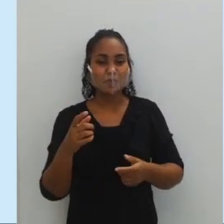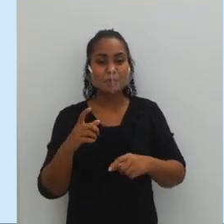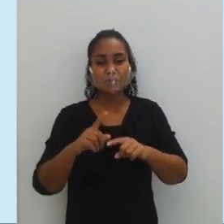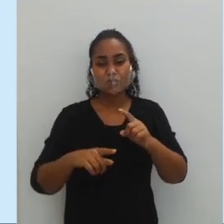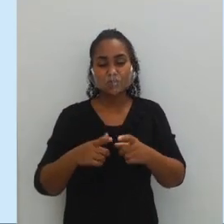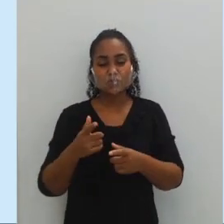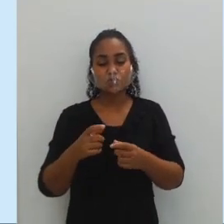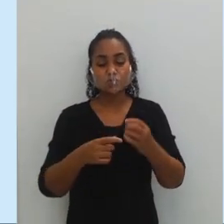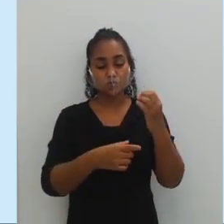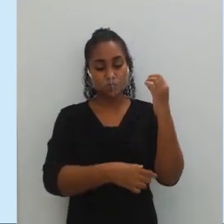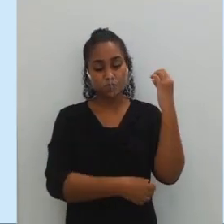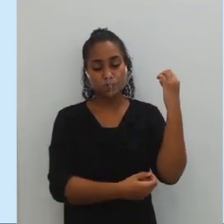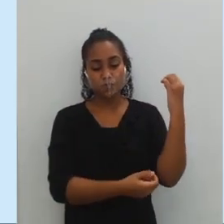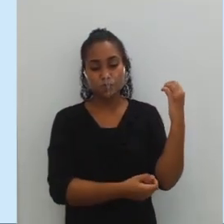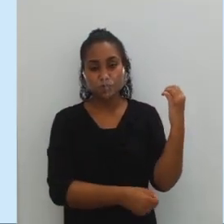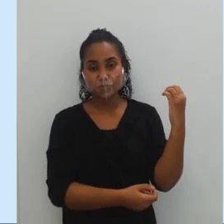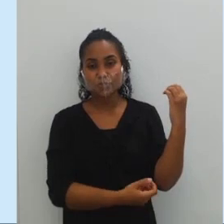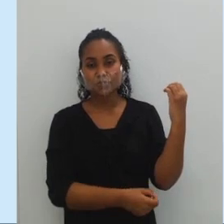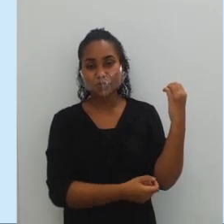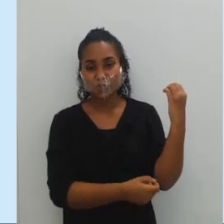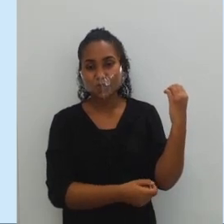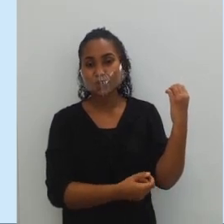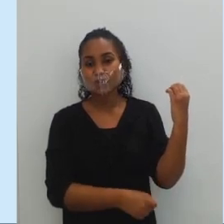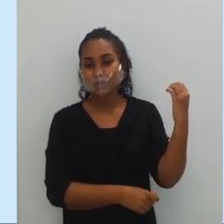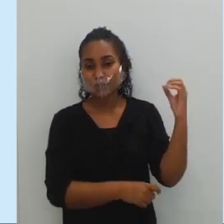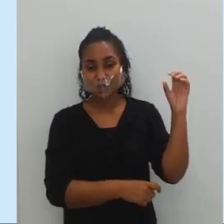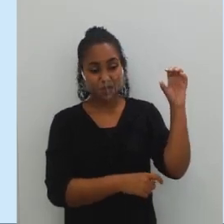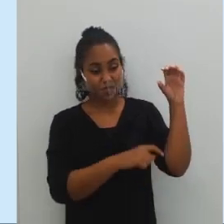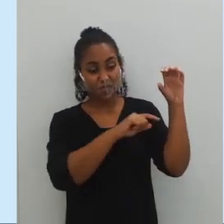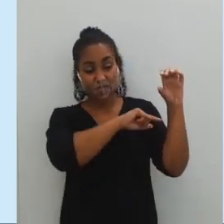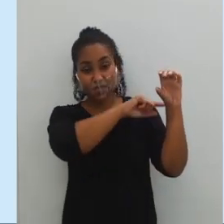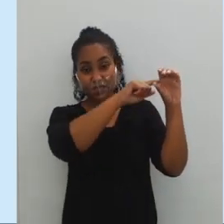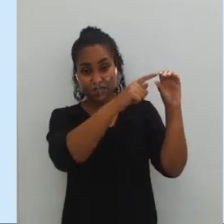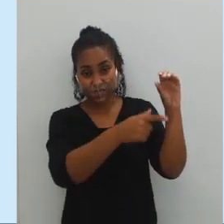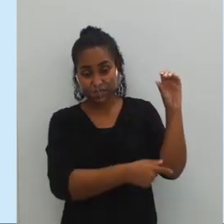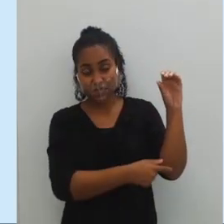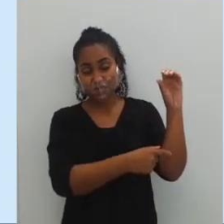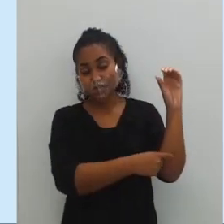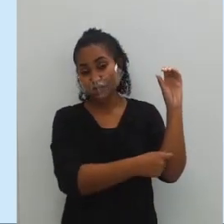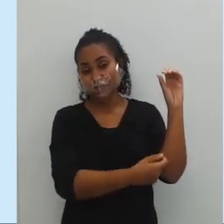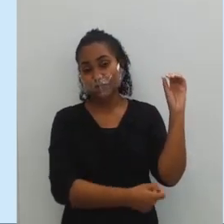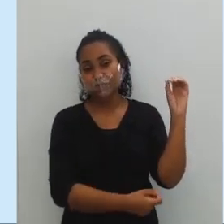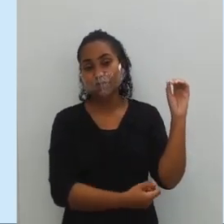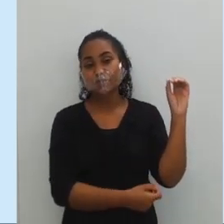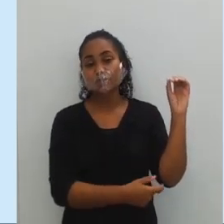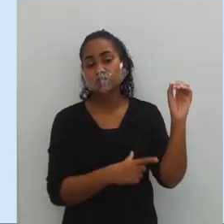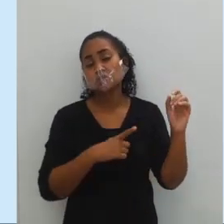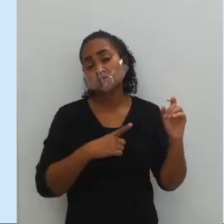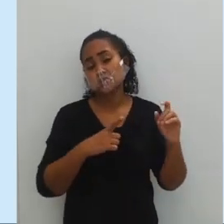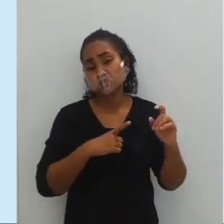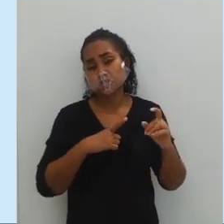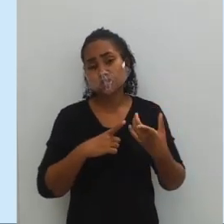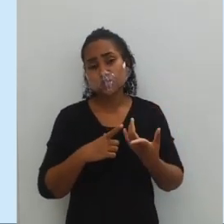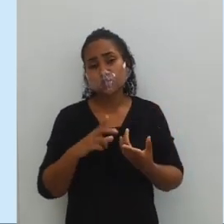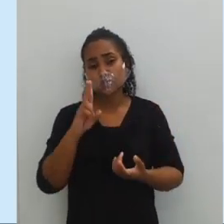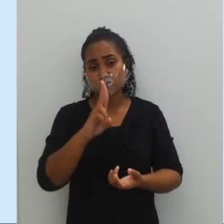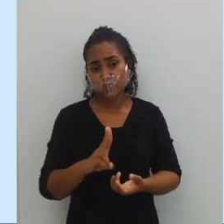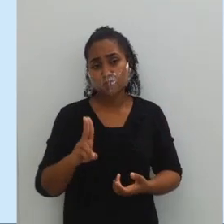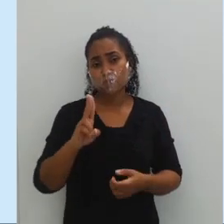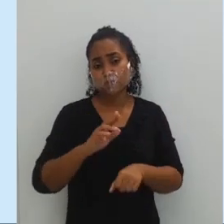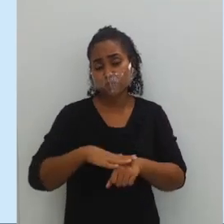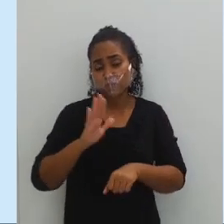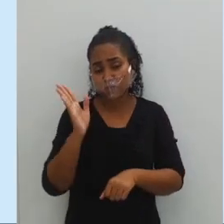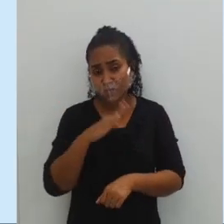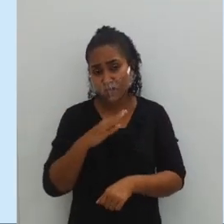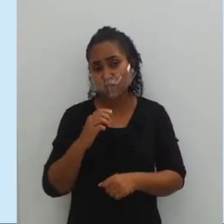instrumento ou arma? O birimbau, né? A gente vê lá um arco grande e que se a pessoa teoricamente fosse